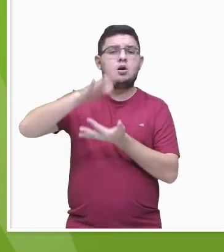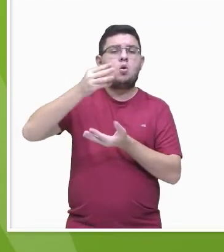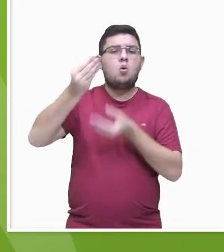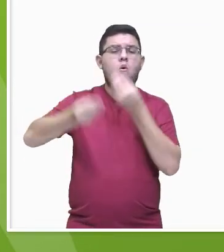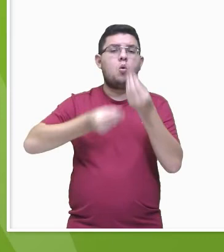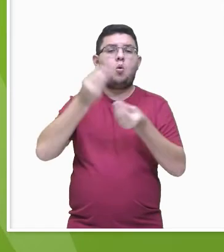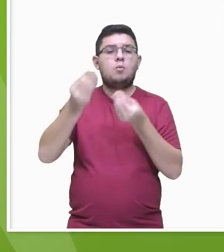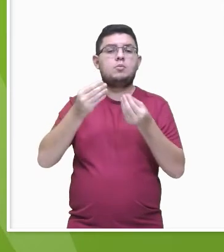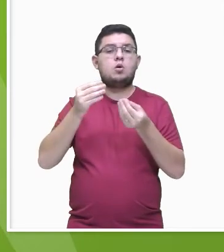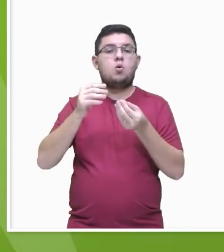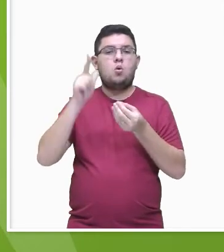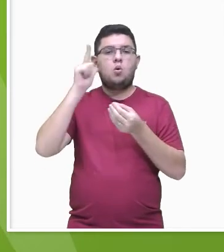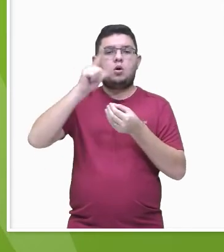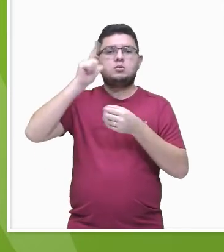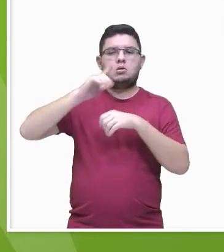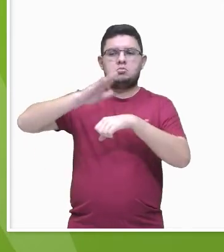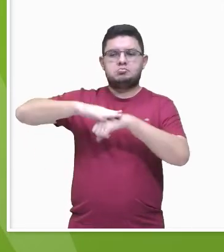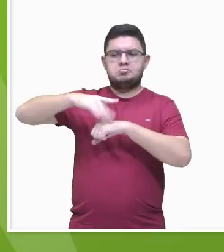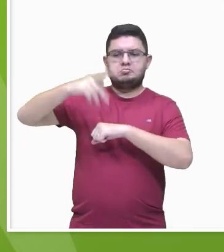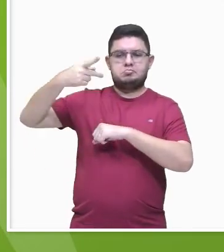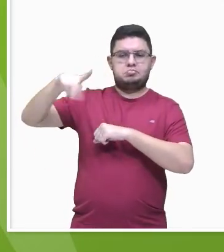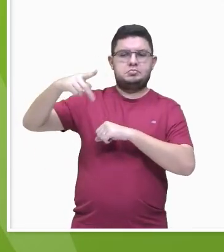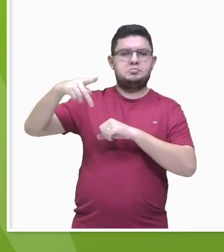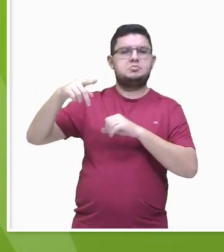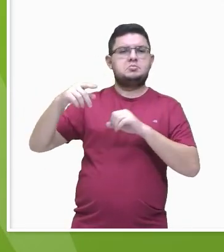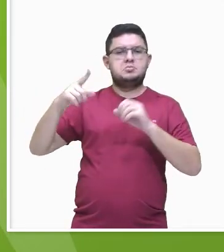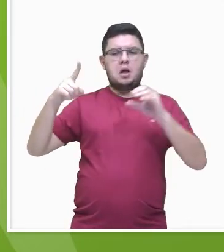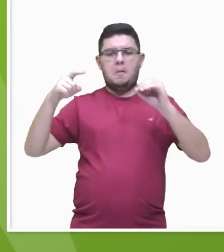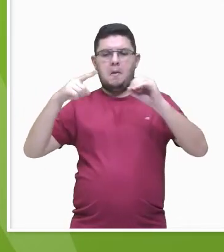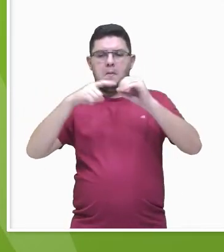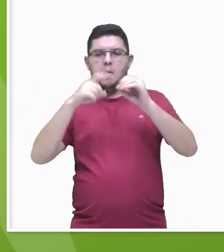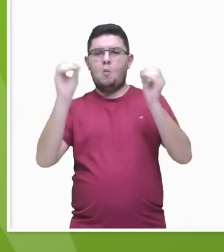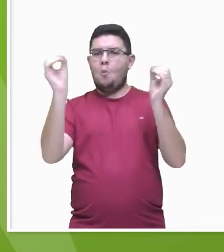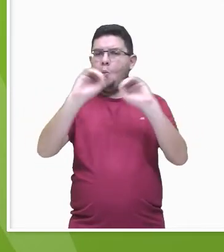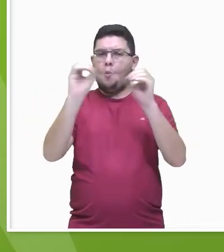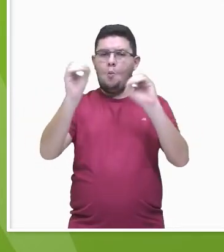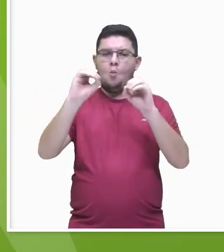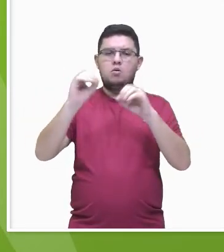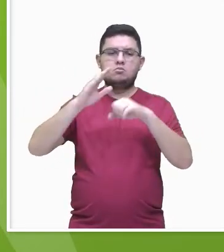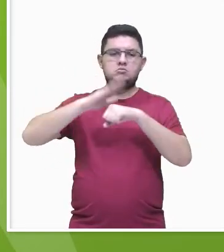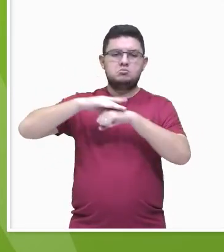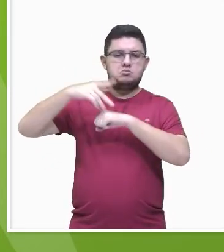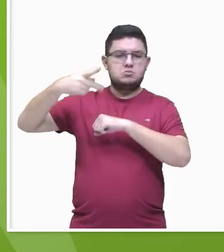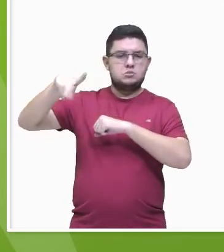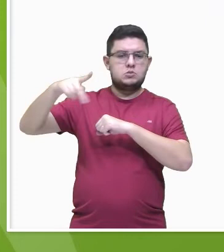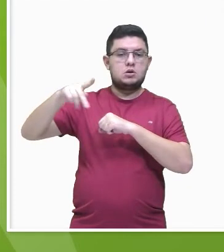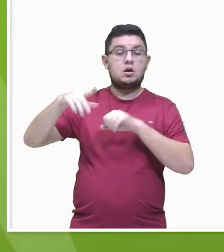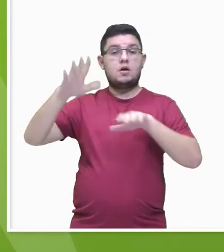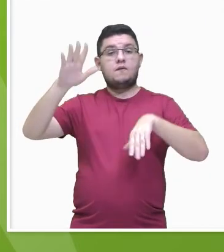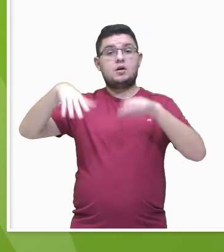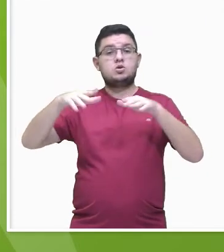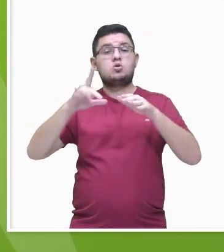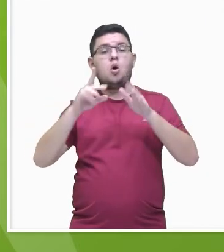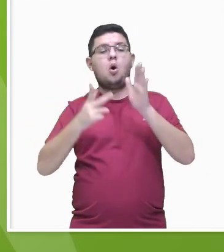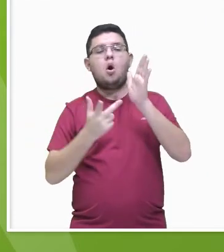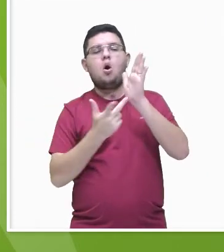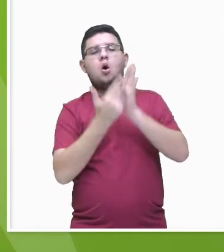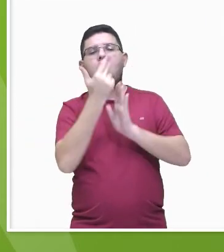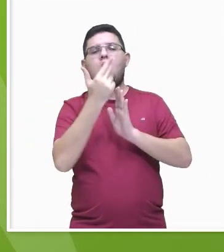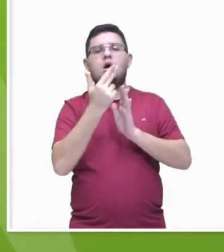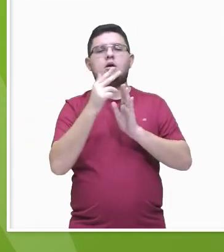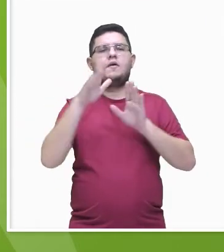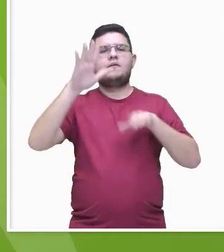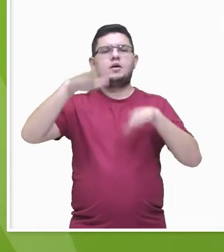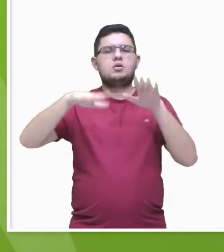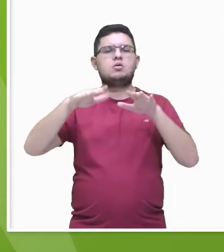reproduzem-se assexuadamente por fissão, tá? Nesse caso, pode ser que ela não tenha sofrido um acidente, vamos dizer assim, né? Ela tem um